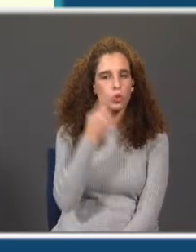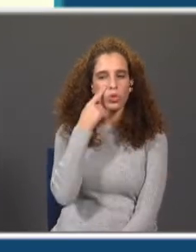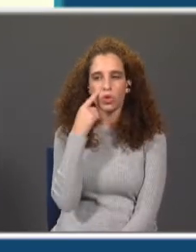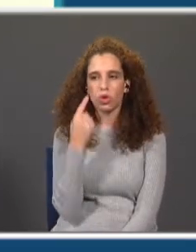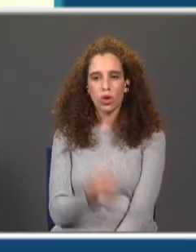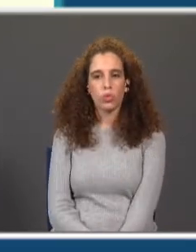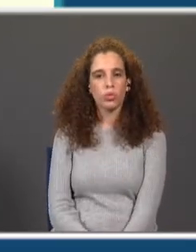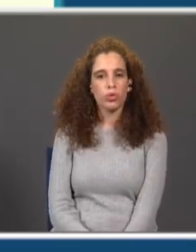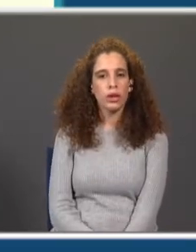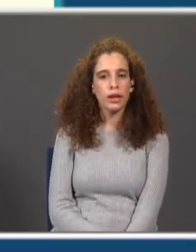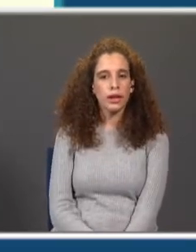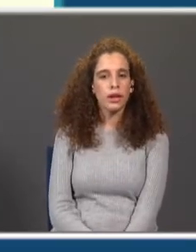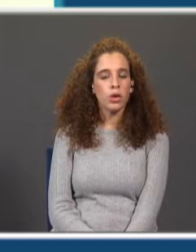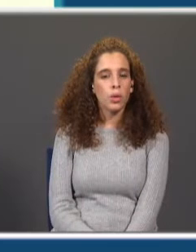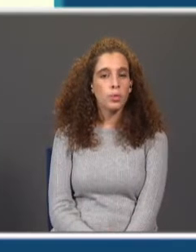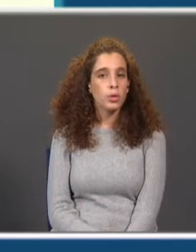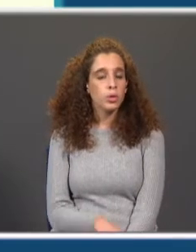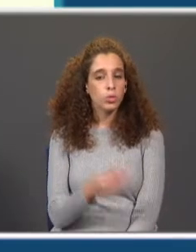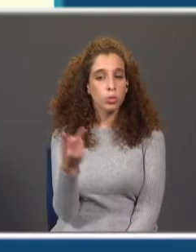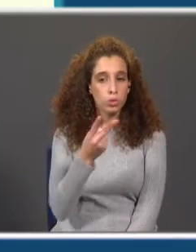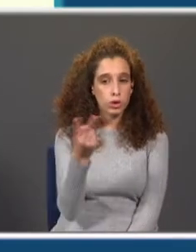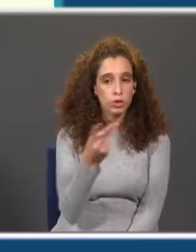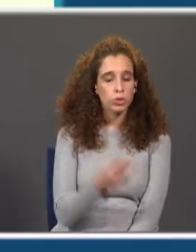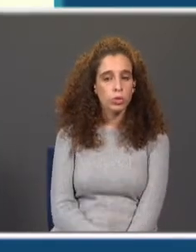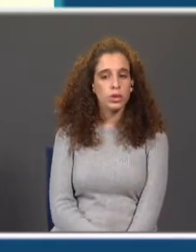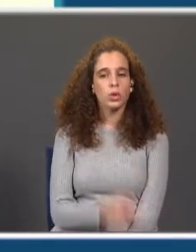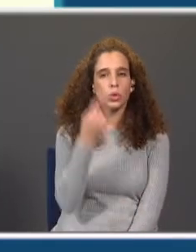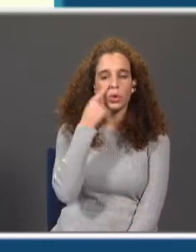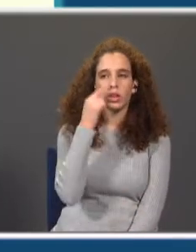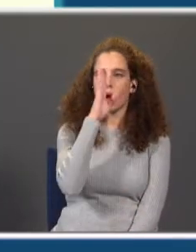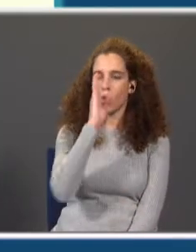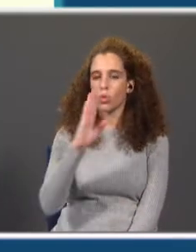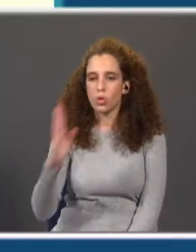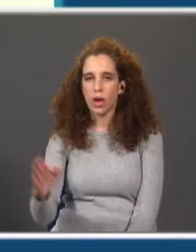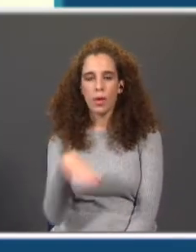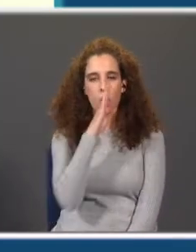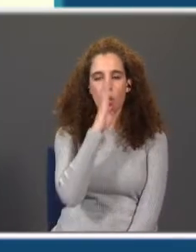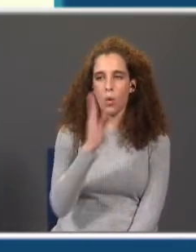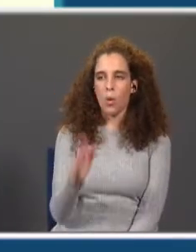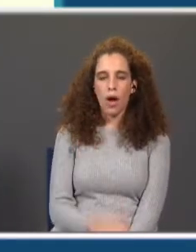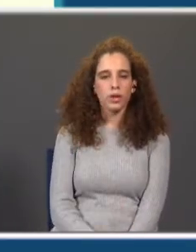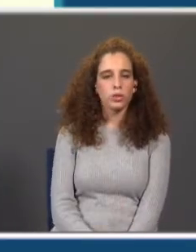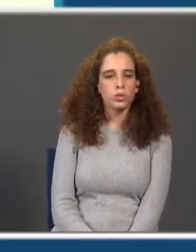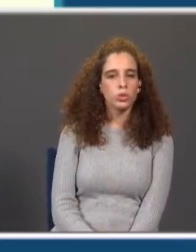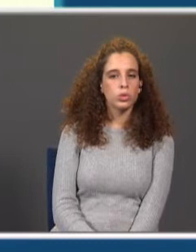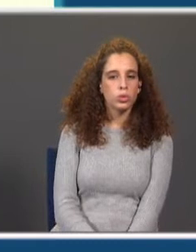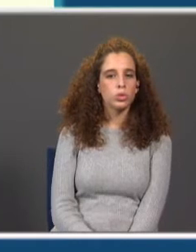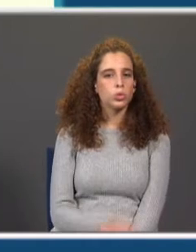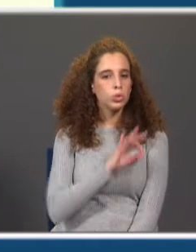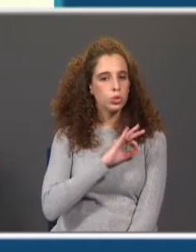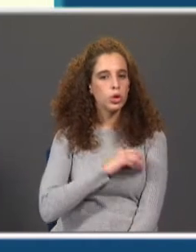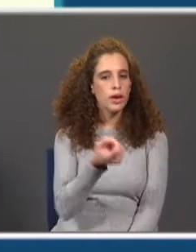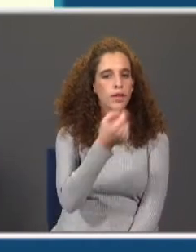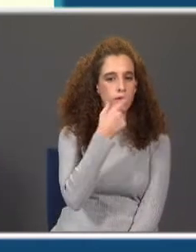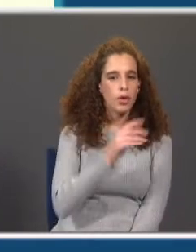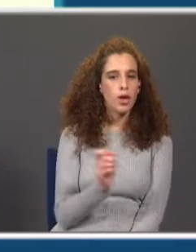é? António Lobo Antunes conhecia o dono das duas. E conhecia os seus hábitos, o hábito do dono da farmácia de jogar o pau. E